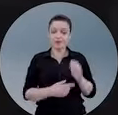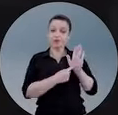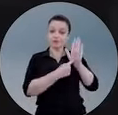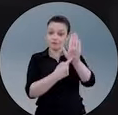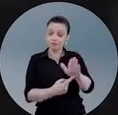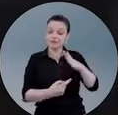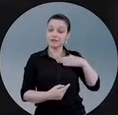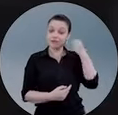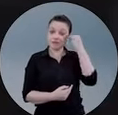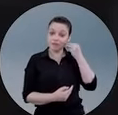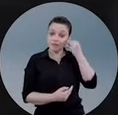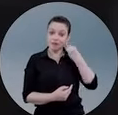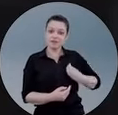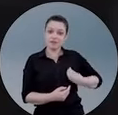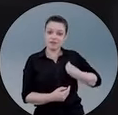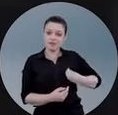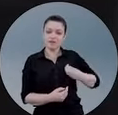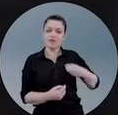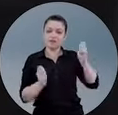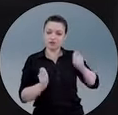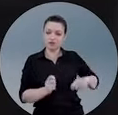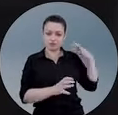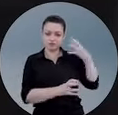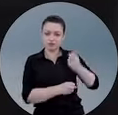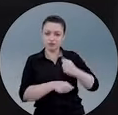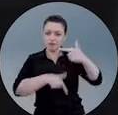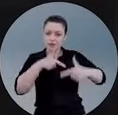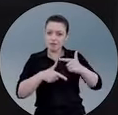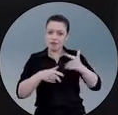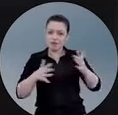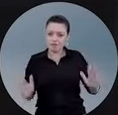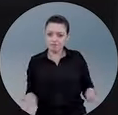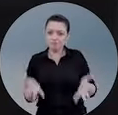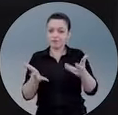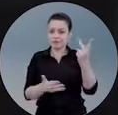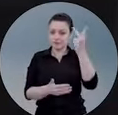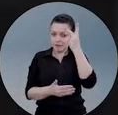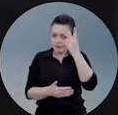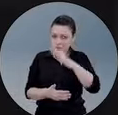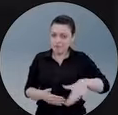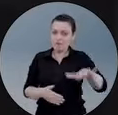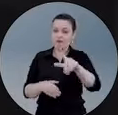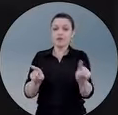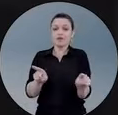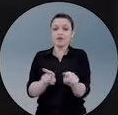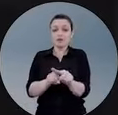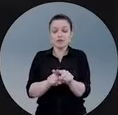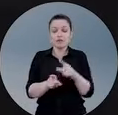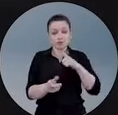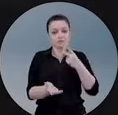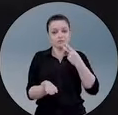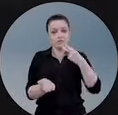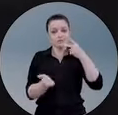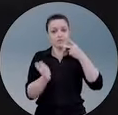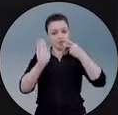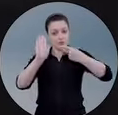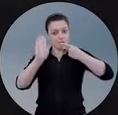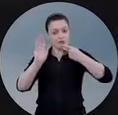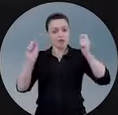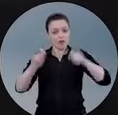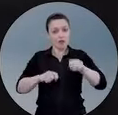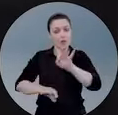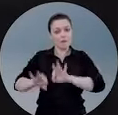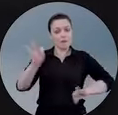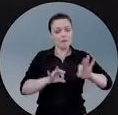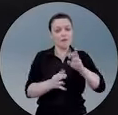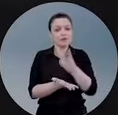Tempo. Apresento minha experiência de vida para trabalhar por São Paulo e pelos paulistas. Quero ser senador e garanto, eu me preparo